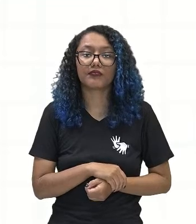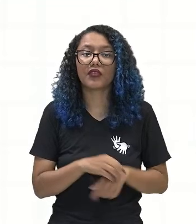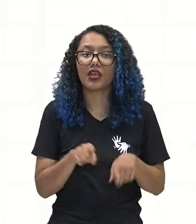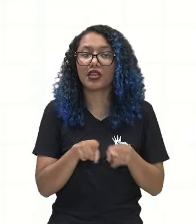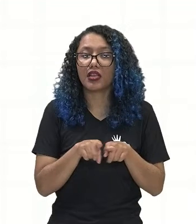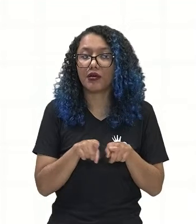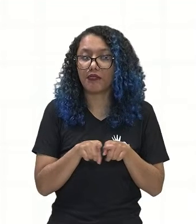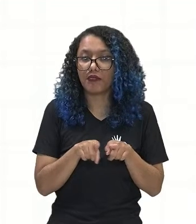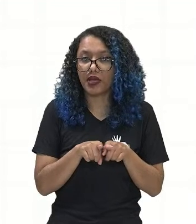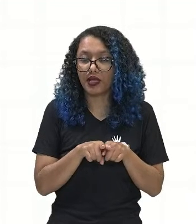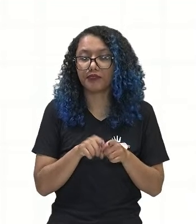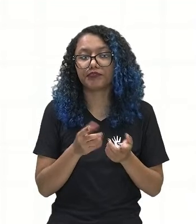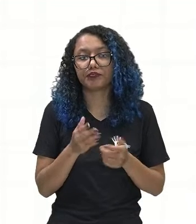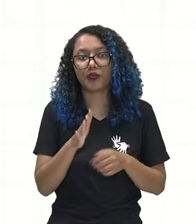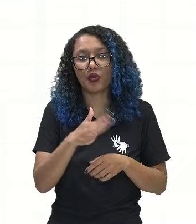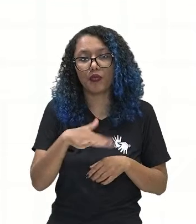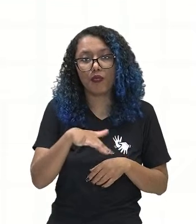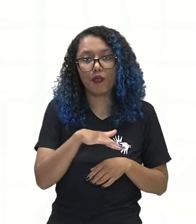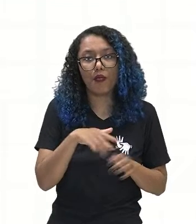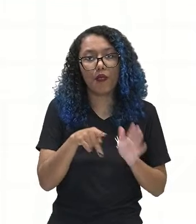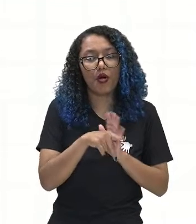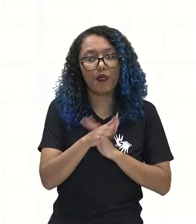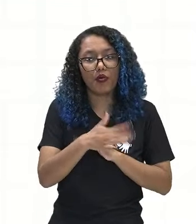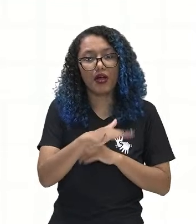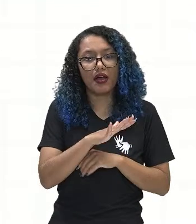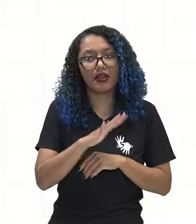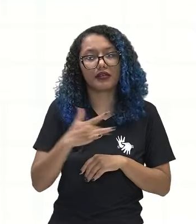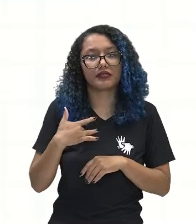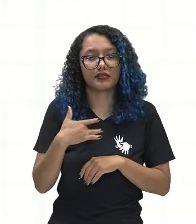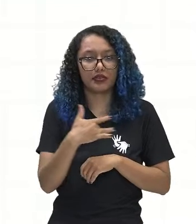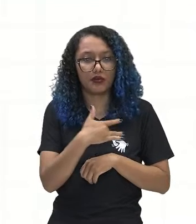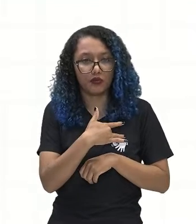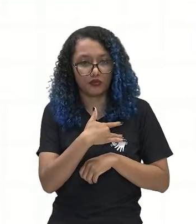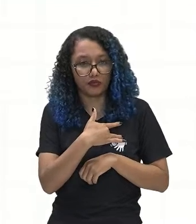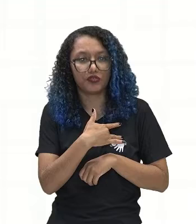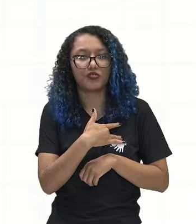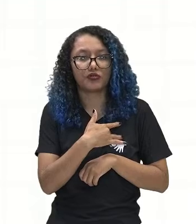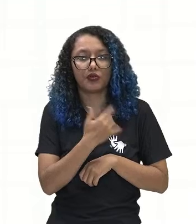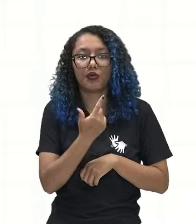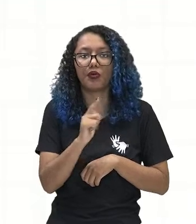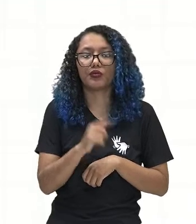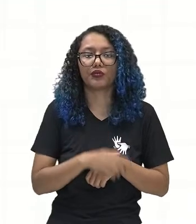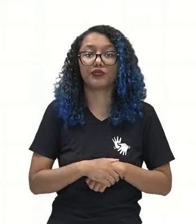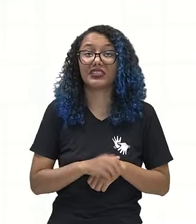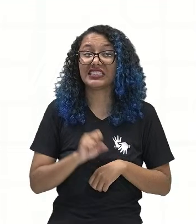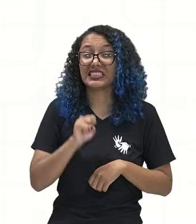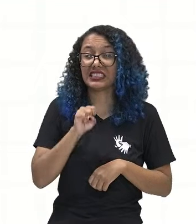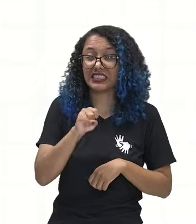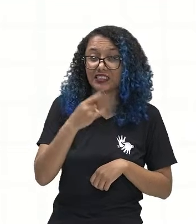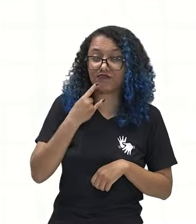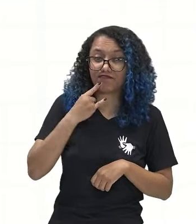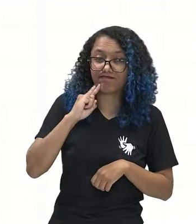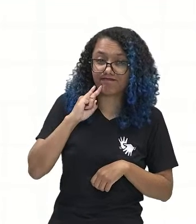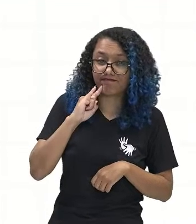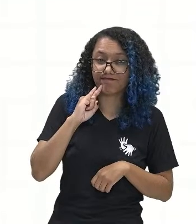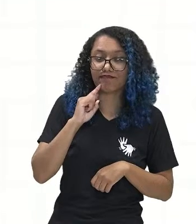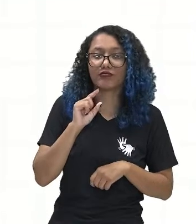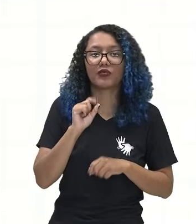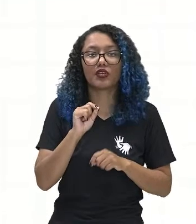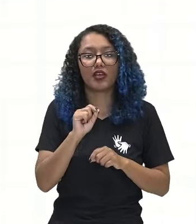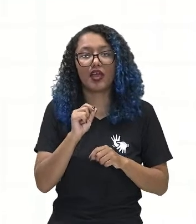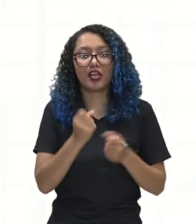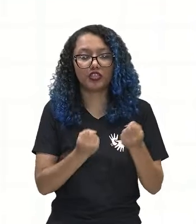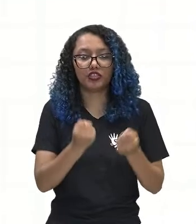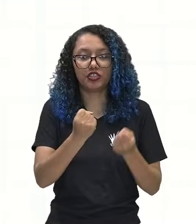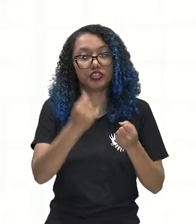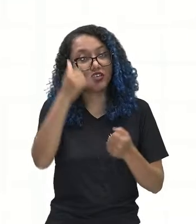de saúde. Doe sangue, doe vida. Um outro exemplo, se beber, não dirija. Aqui nós